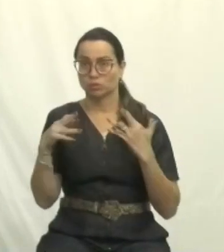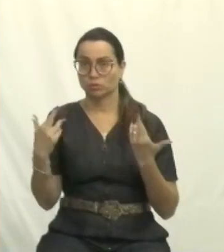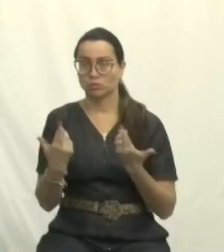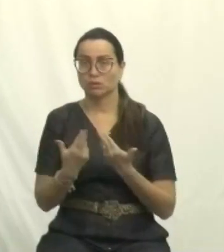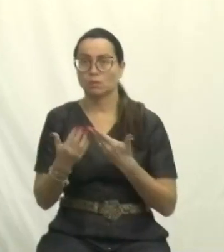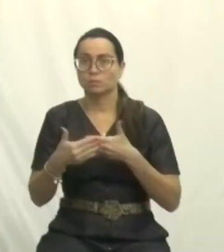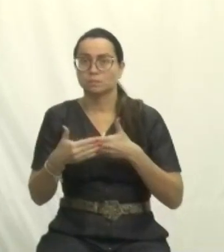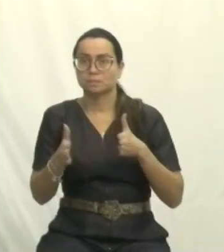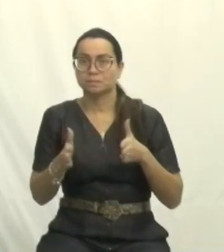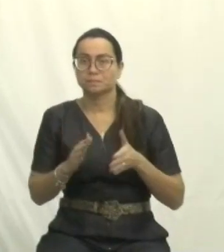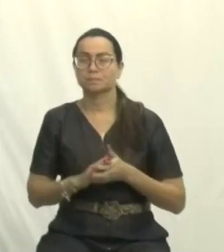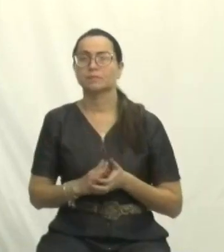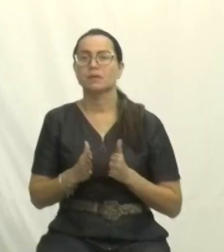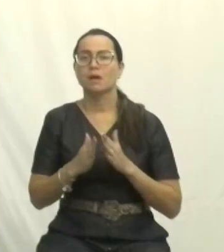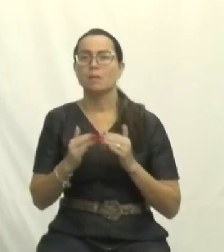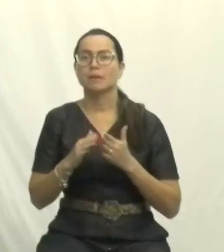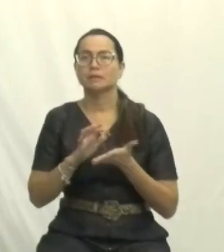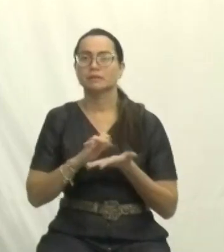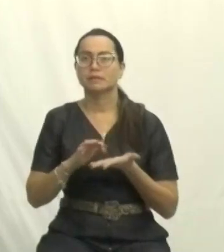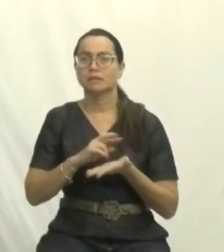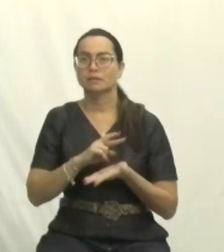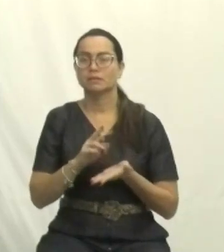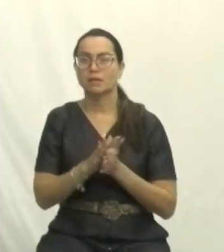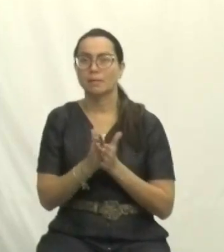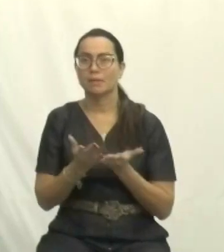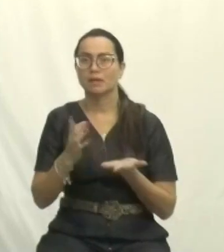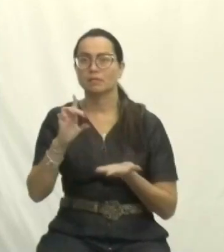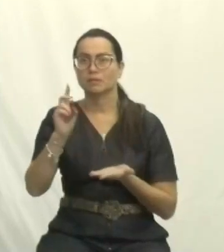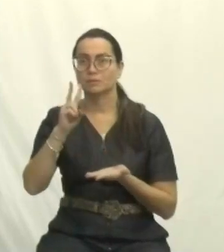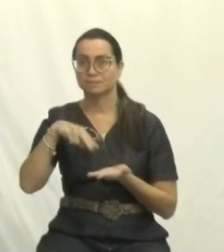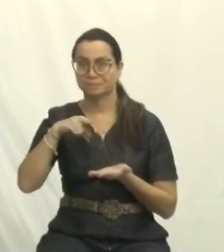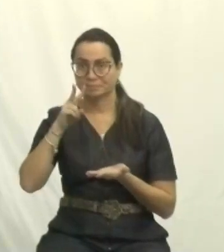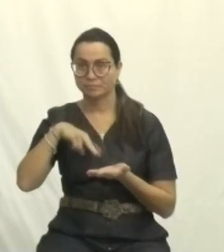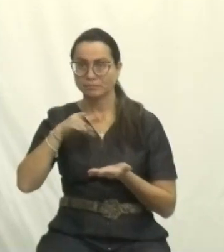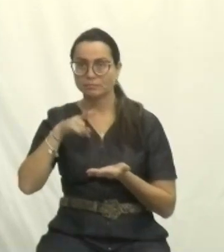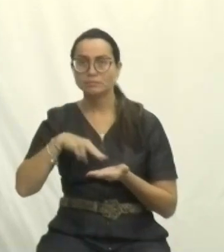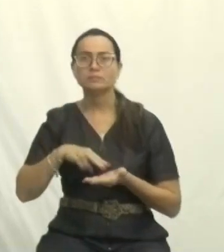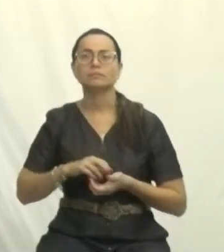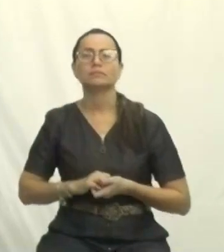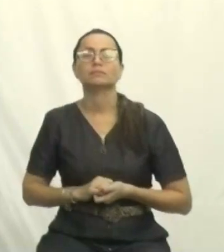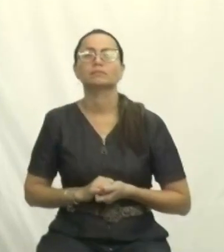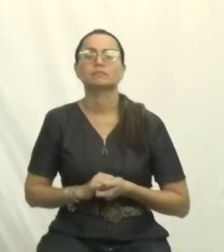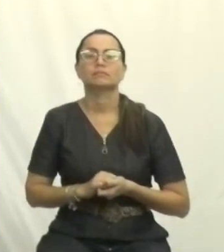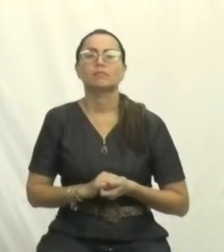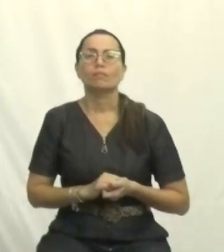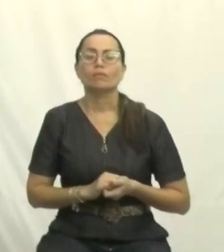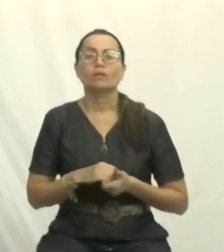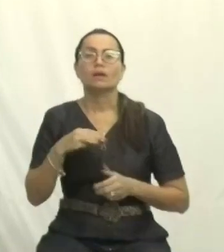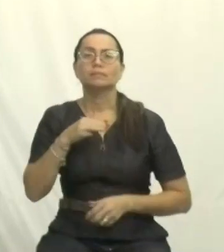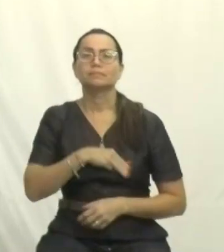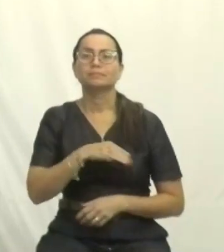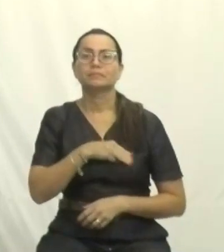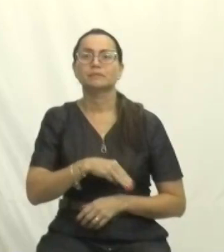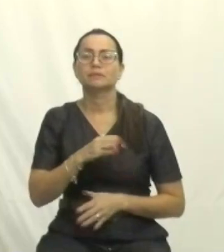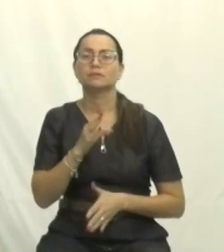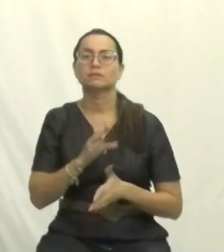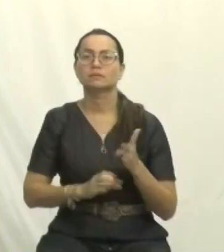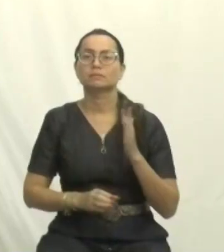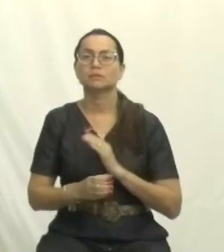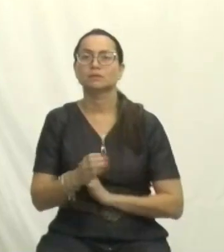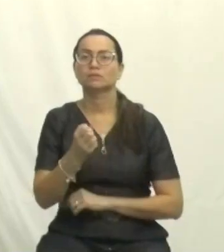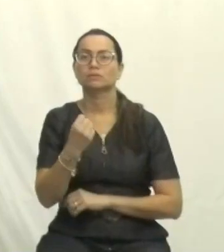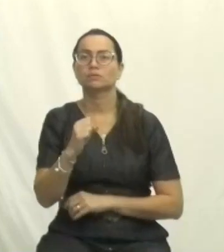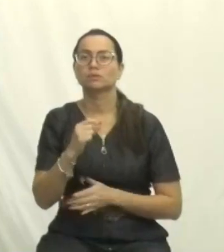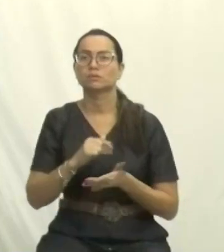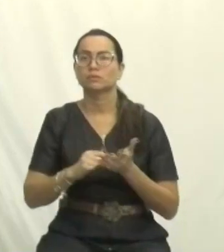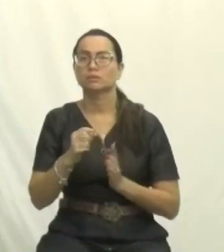senhora secretária para que faça a leitura da Bíblia. A leitura de hoje é de Mateus capítulo 8, versículos 6, 7